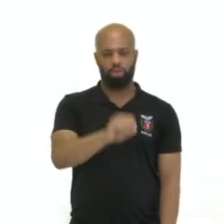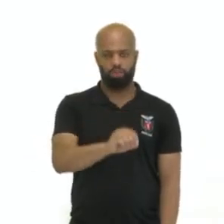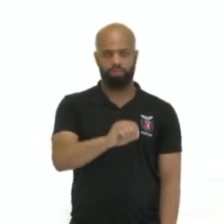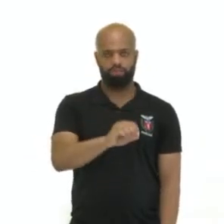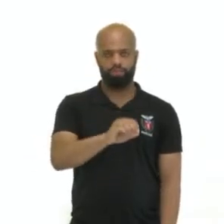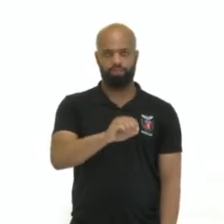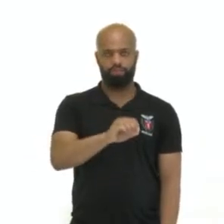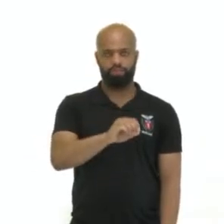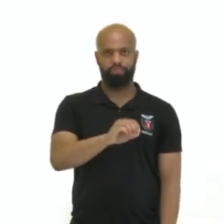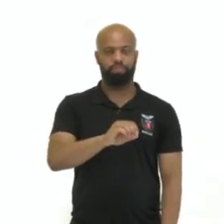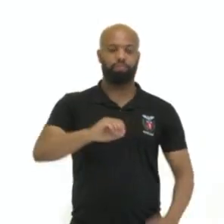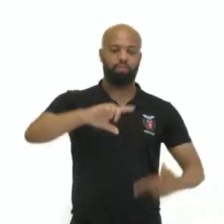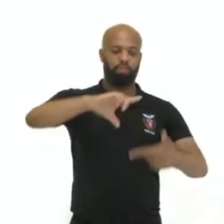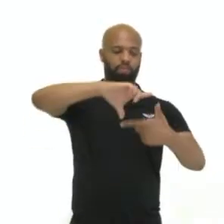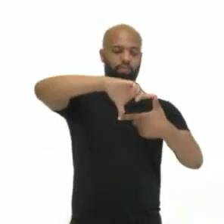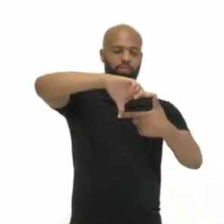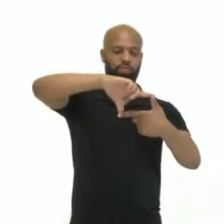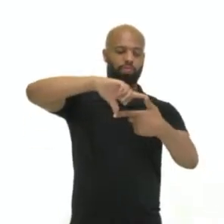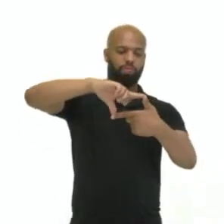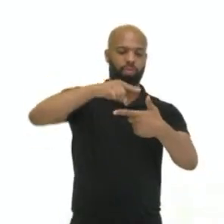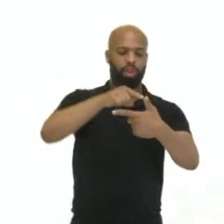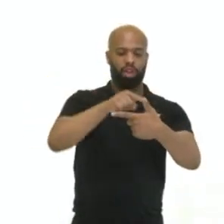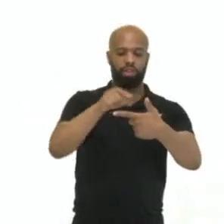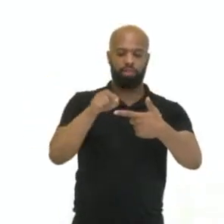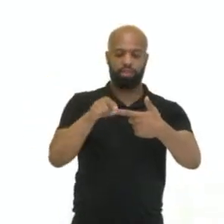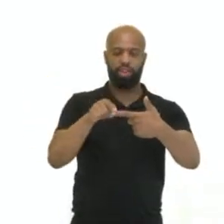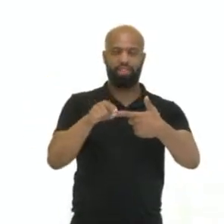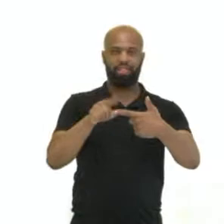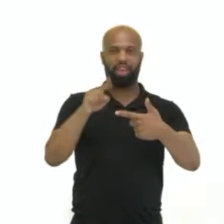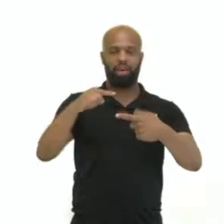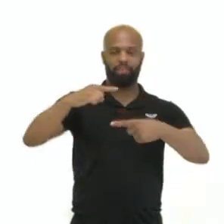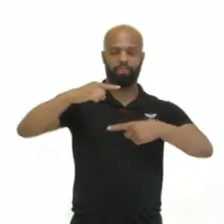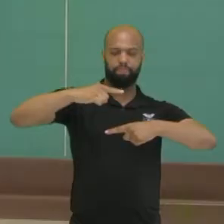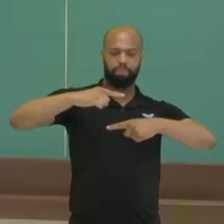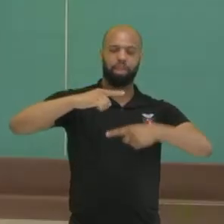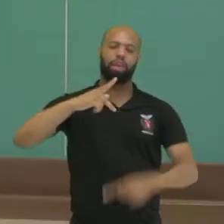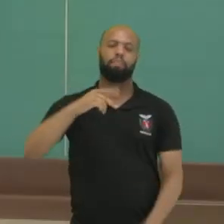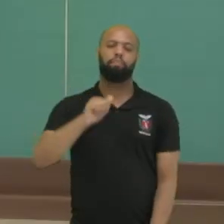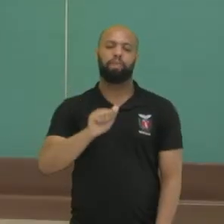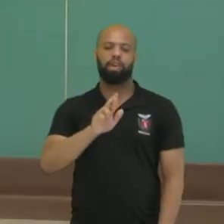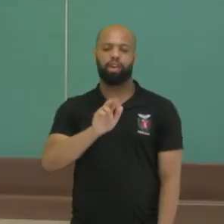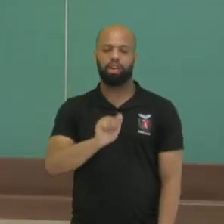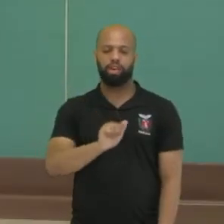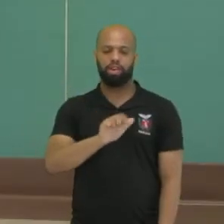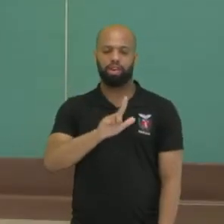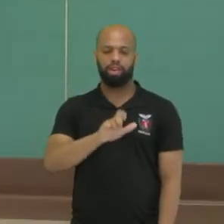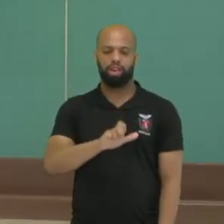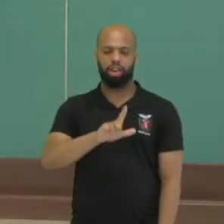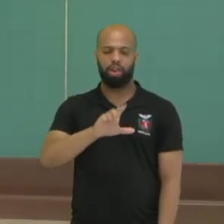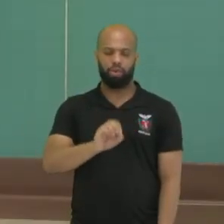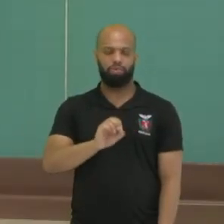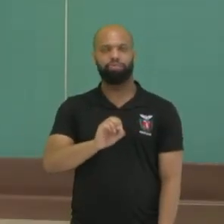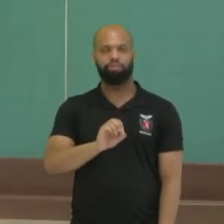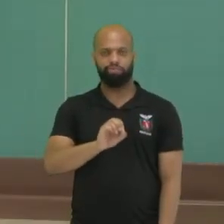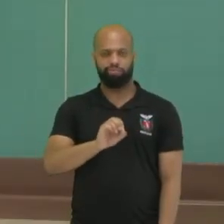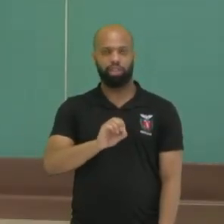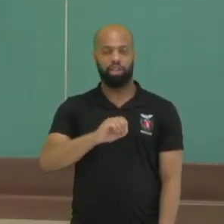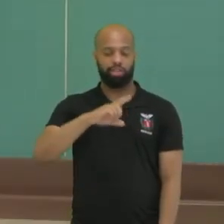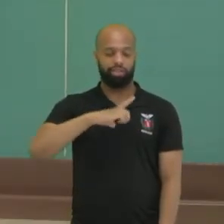lados opostos paralelos. Daí vem o nosso nome, paralelogramos. São lados opostos e